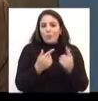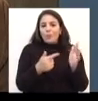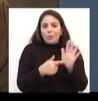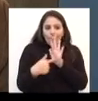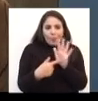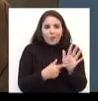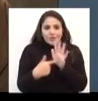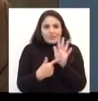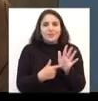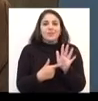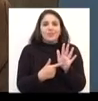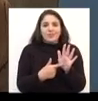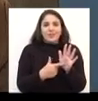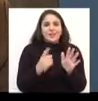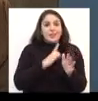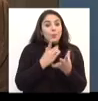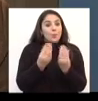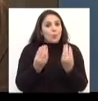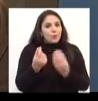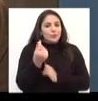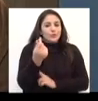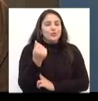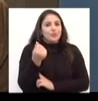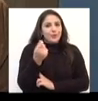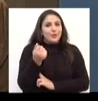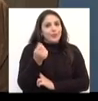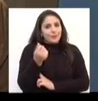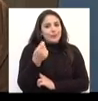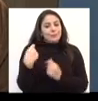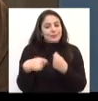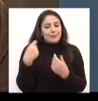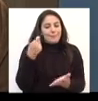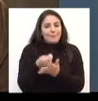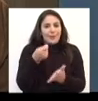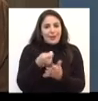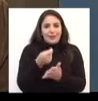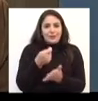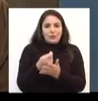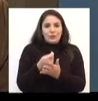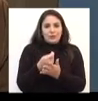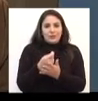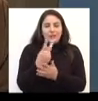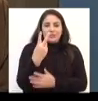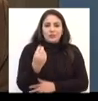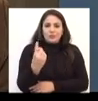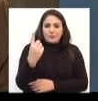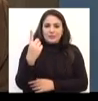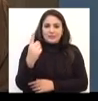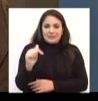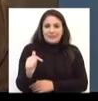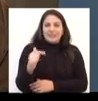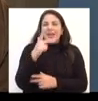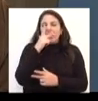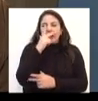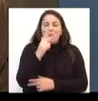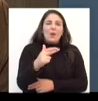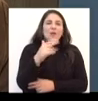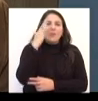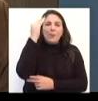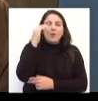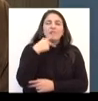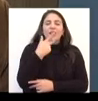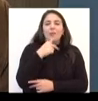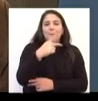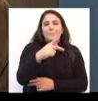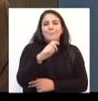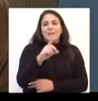gestão, isso mostra que vai ficar também muitos recursos para serem pagos no ano 2017, que é a famosa pedalada fiscal que o governo atual